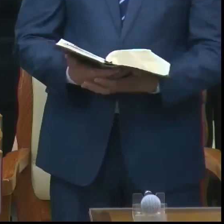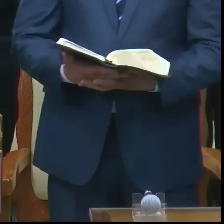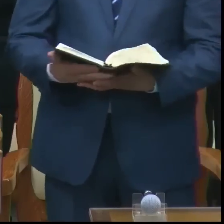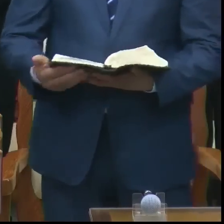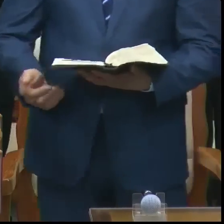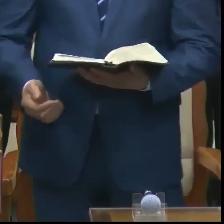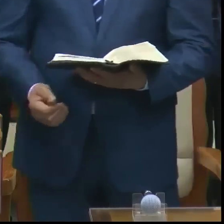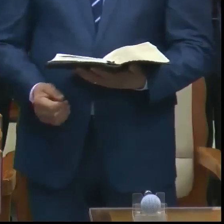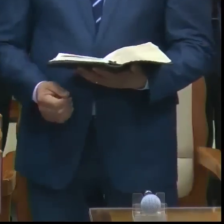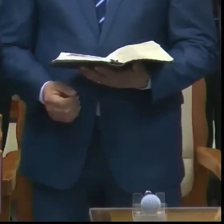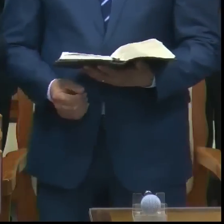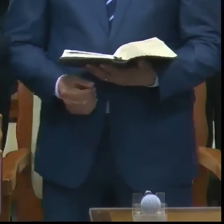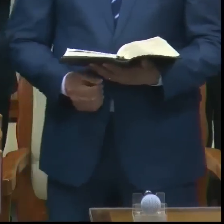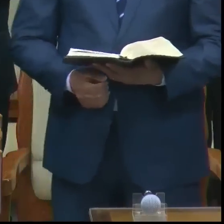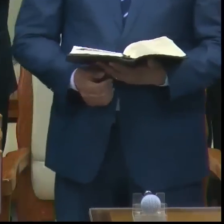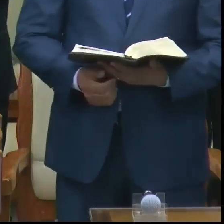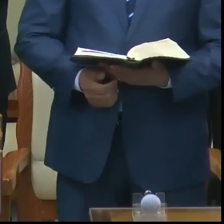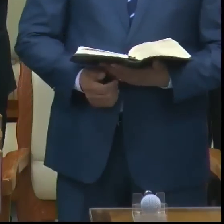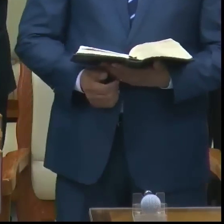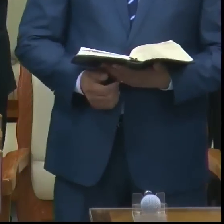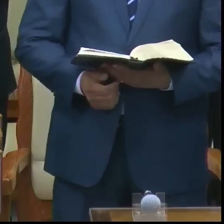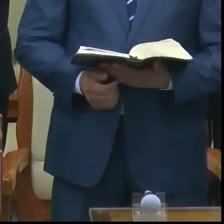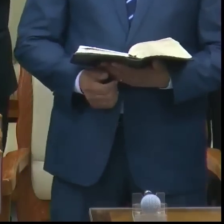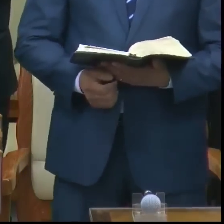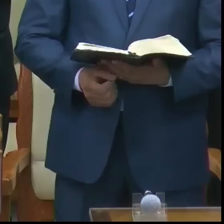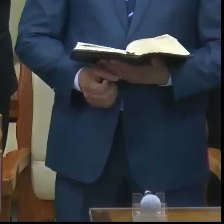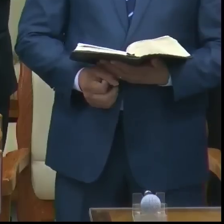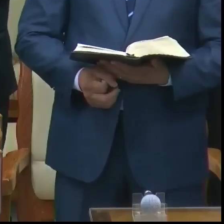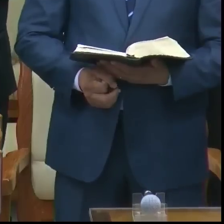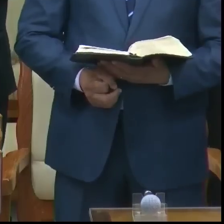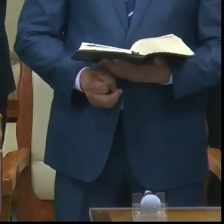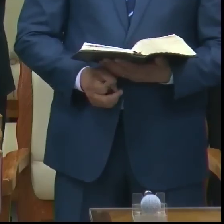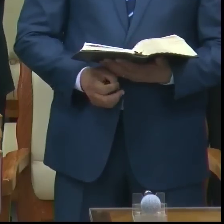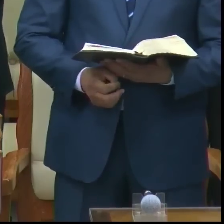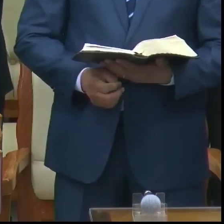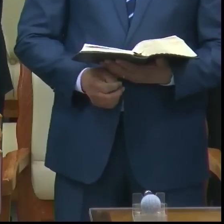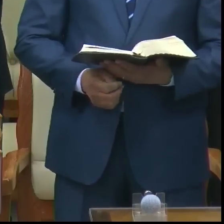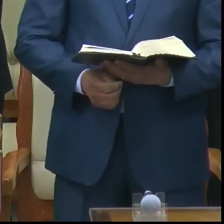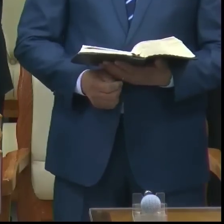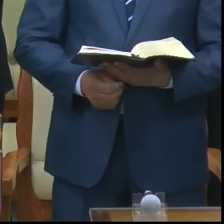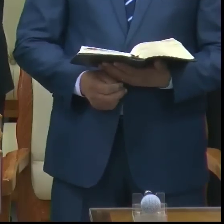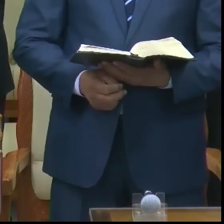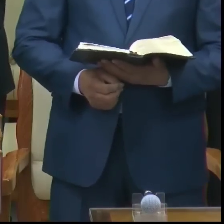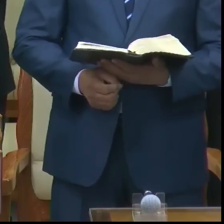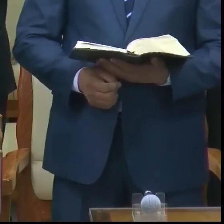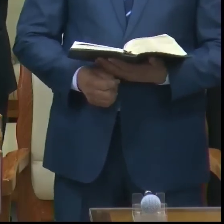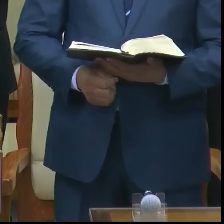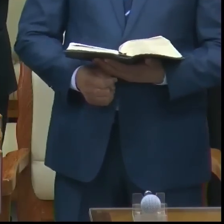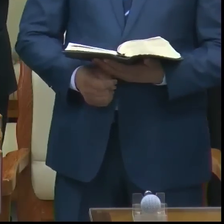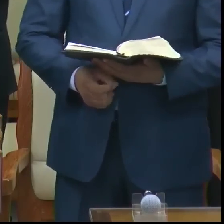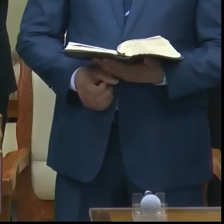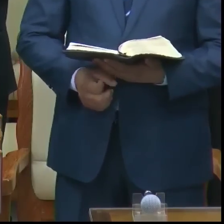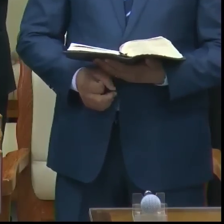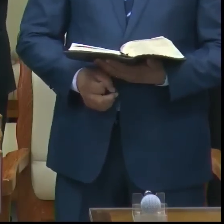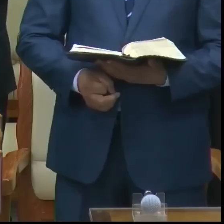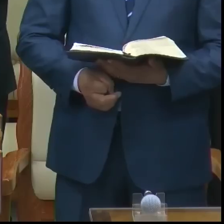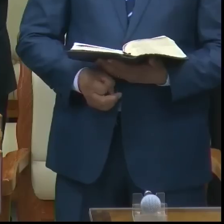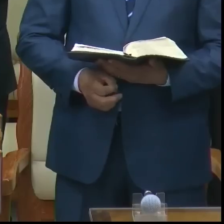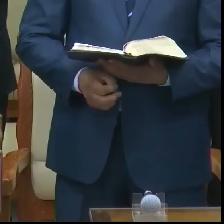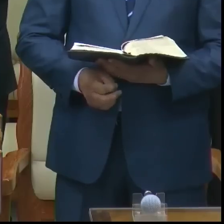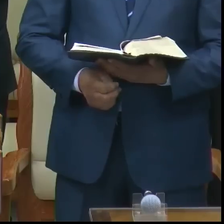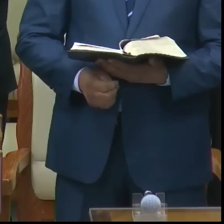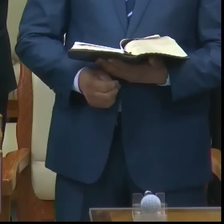capítulo de número 10 e o verso de número 11. Glória a Deus. A minha versão é a